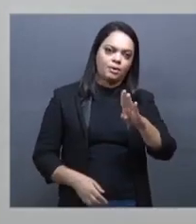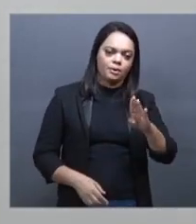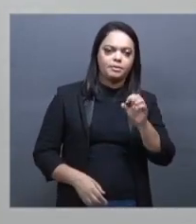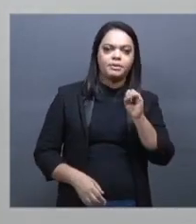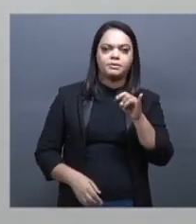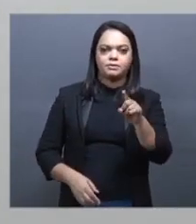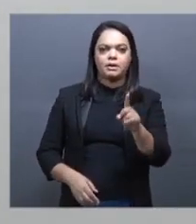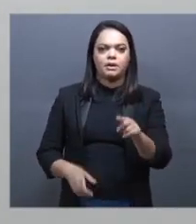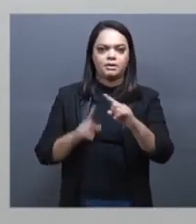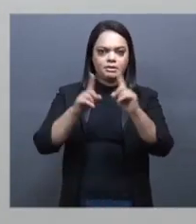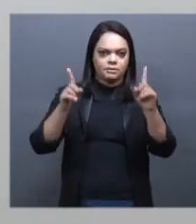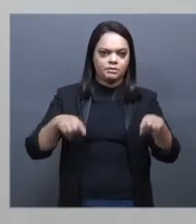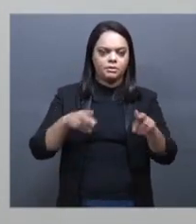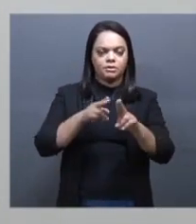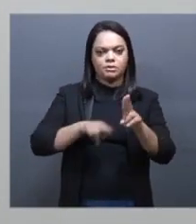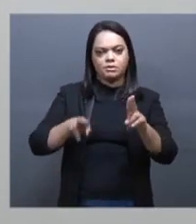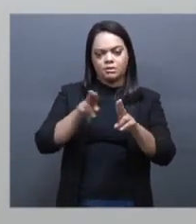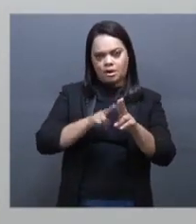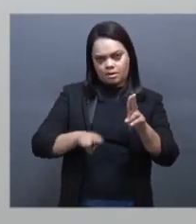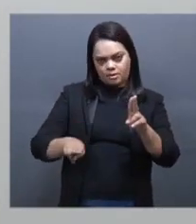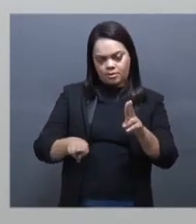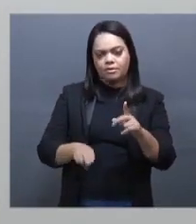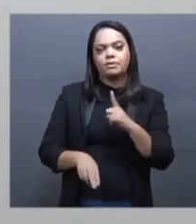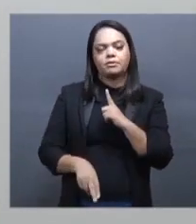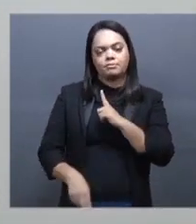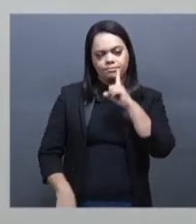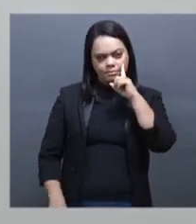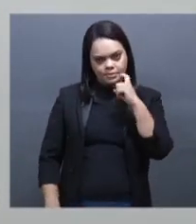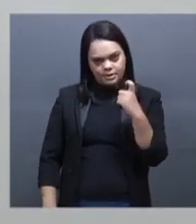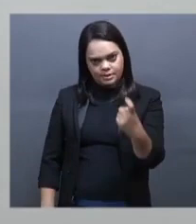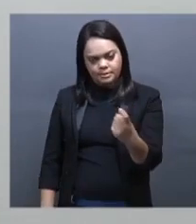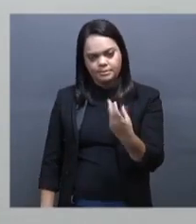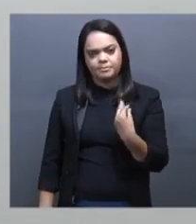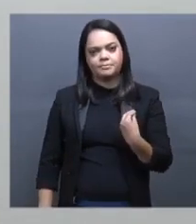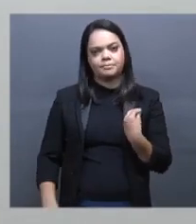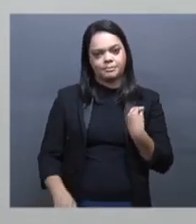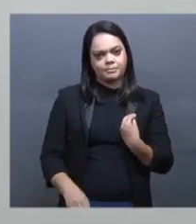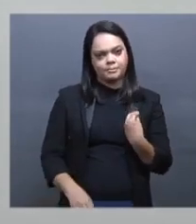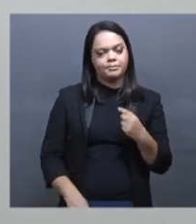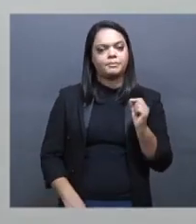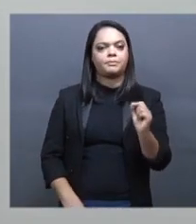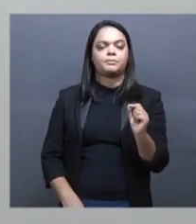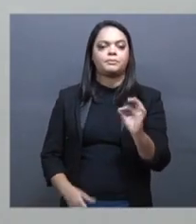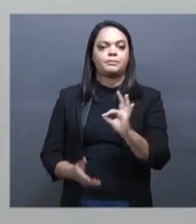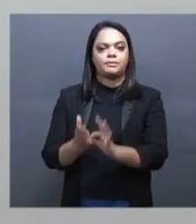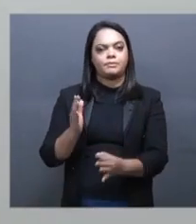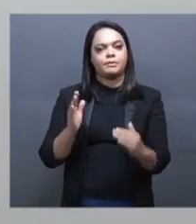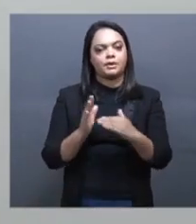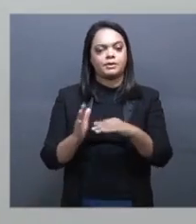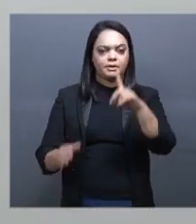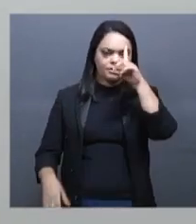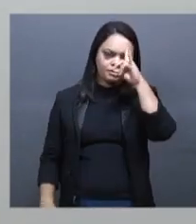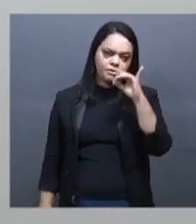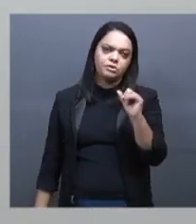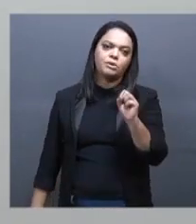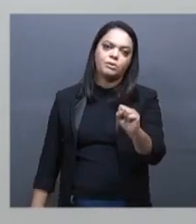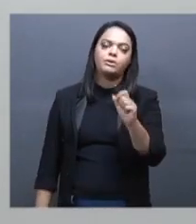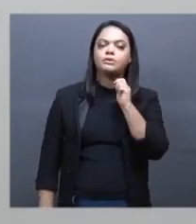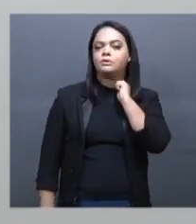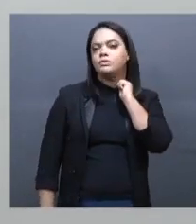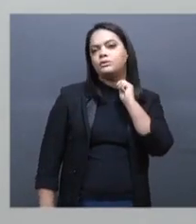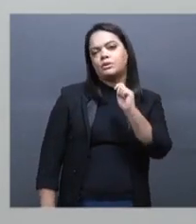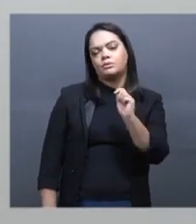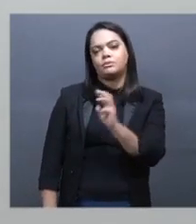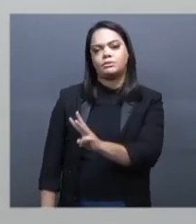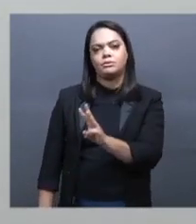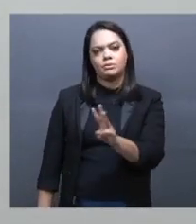da Universidade Federal de Uberlândia e tem interesse em participar, as inscrições vão até o dia 8 de abril por